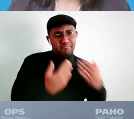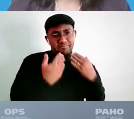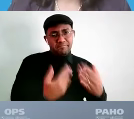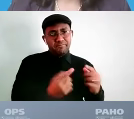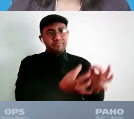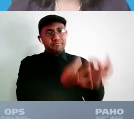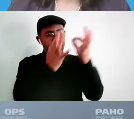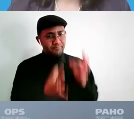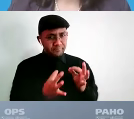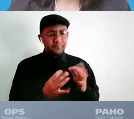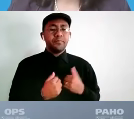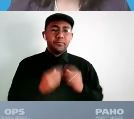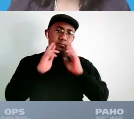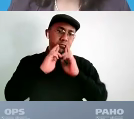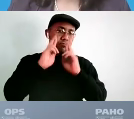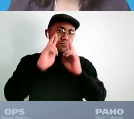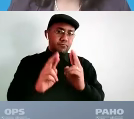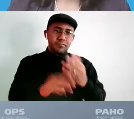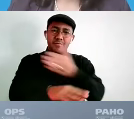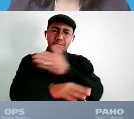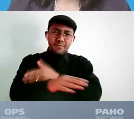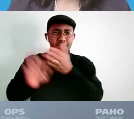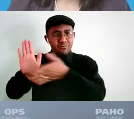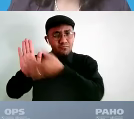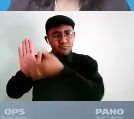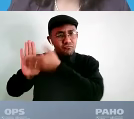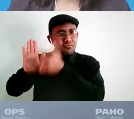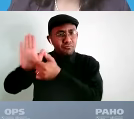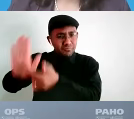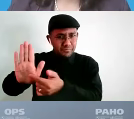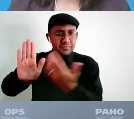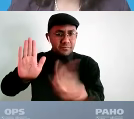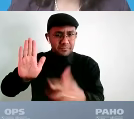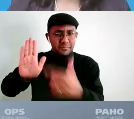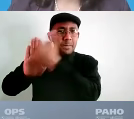Como eu indiquei, num dos últimos slides,